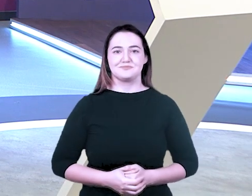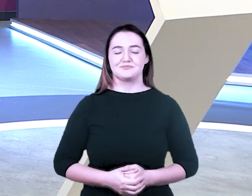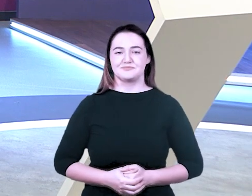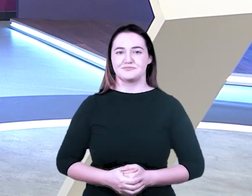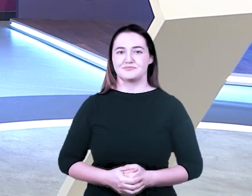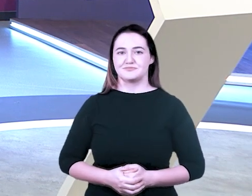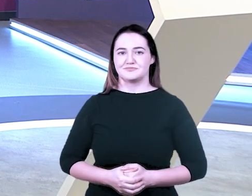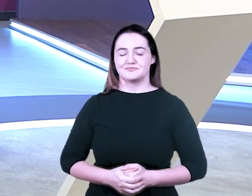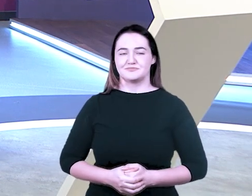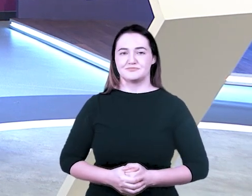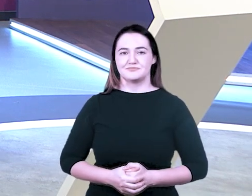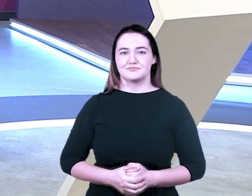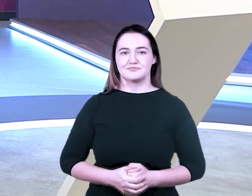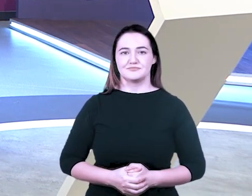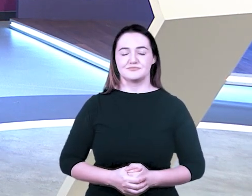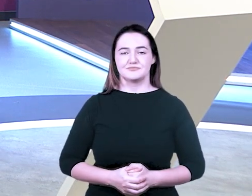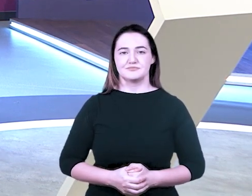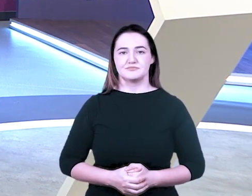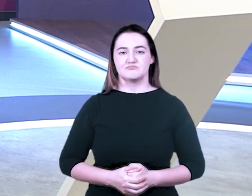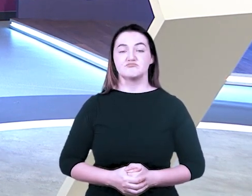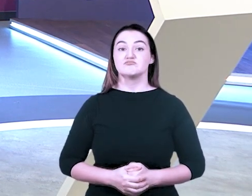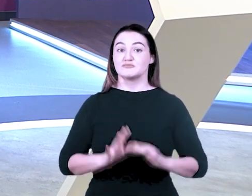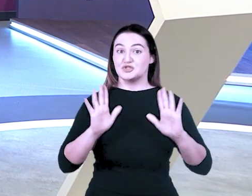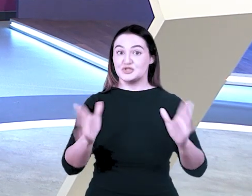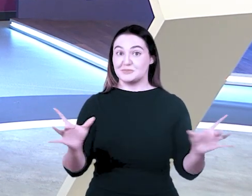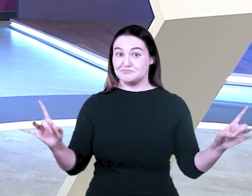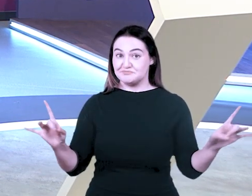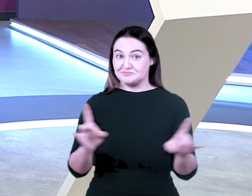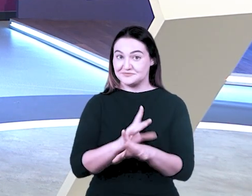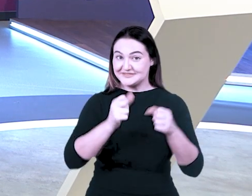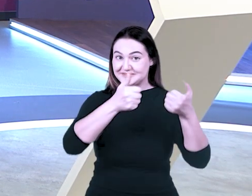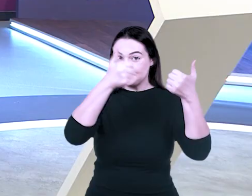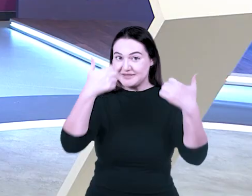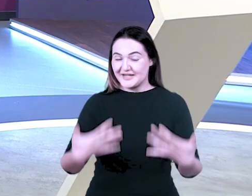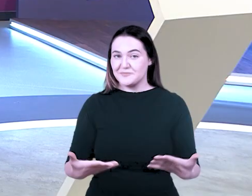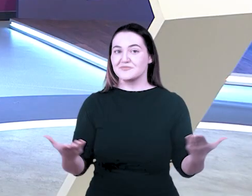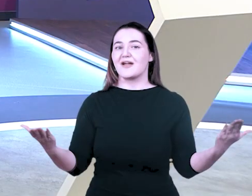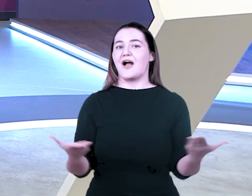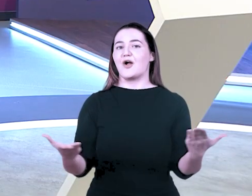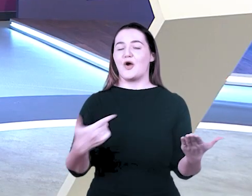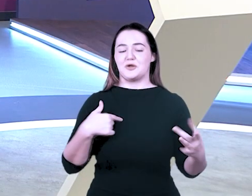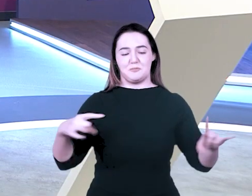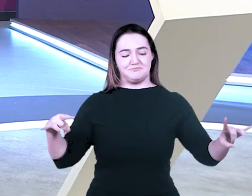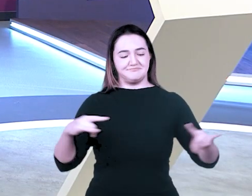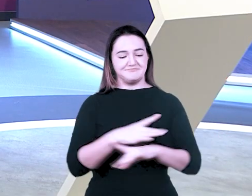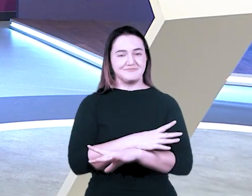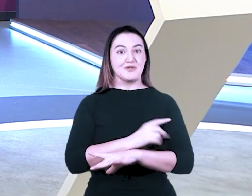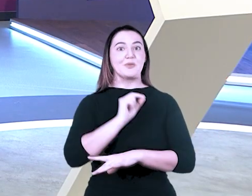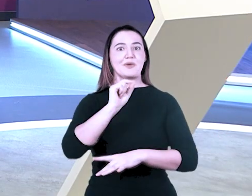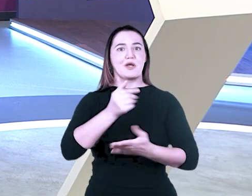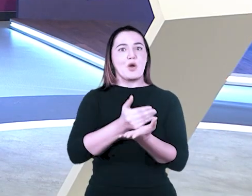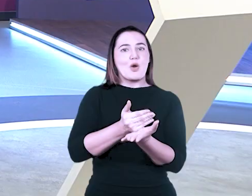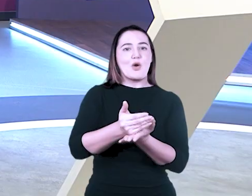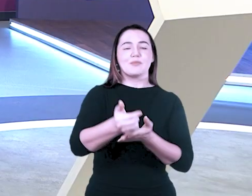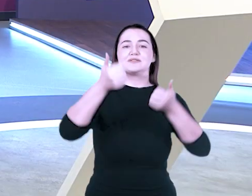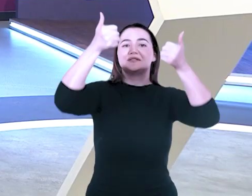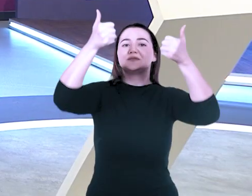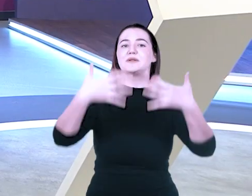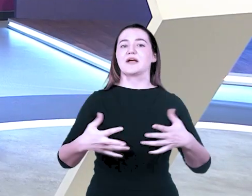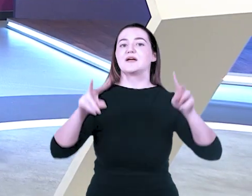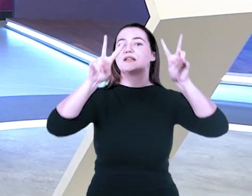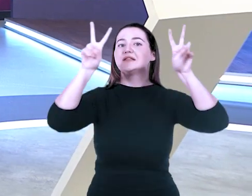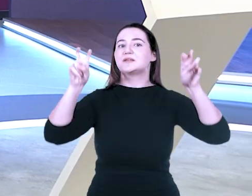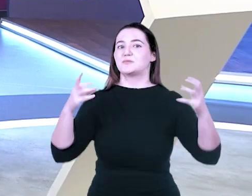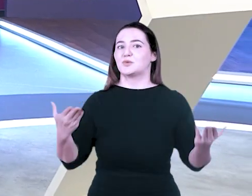nós encontramos na Palavra do Senhor. Tendo dito isso, eu estou agora preparado para entrar no tema